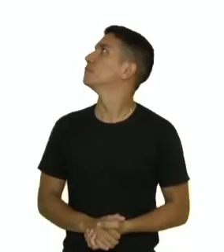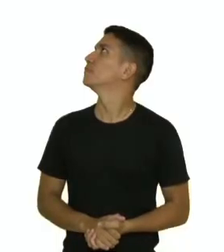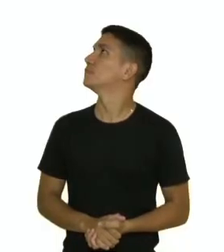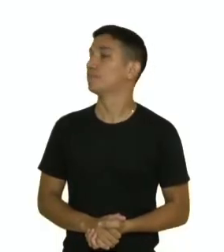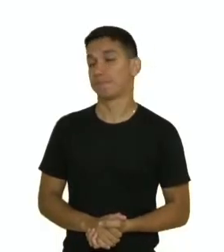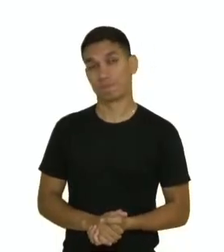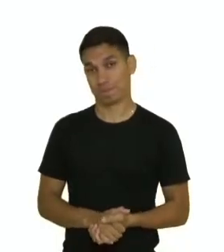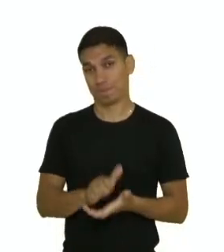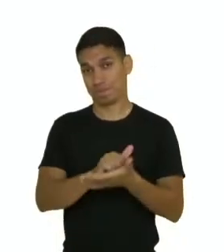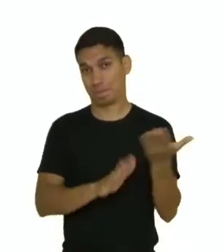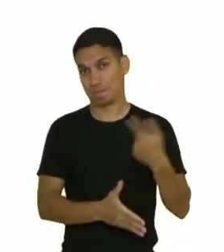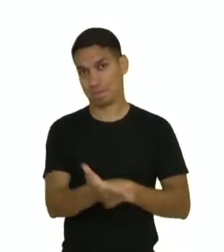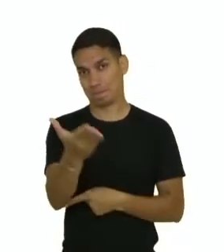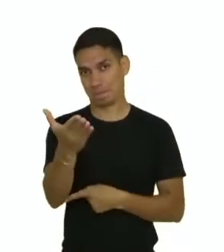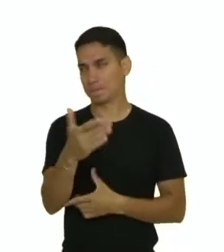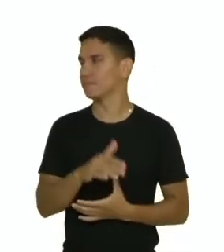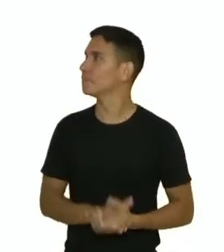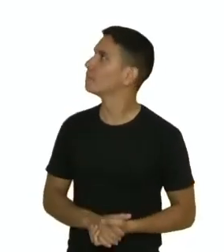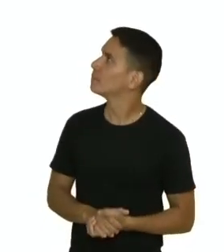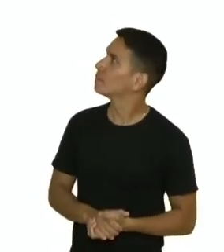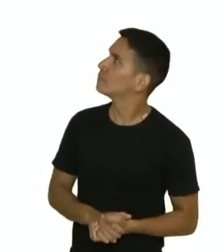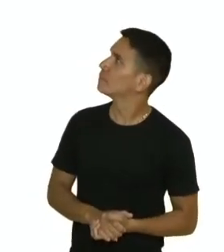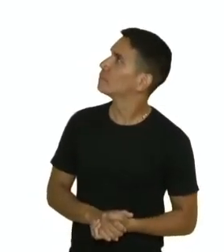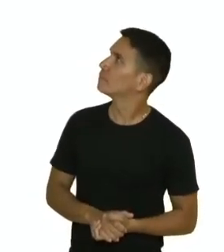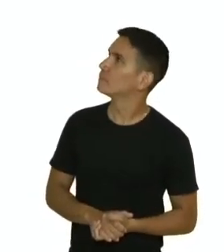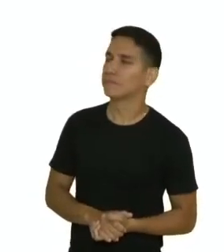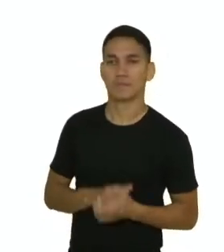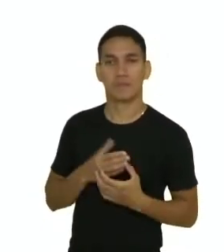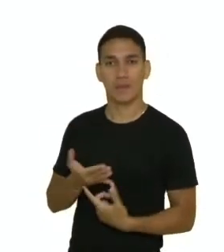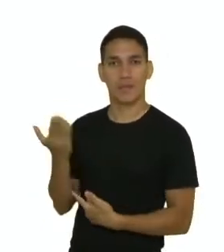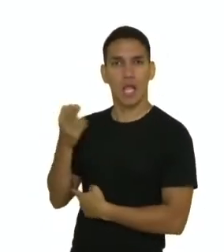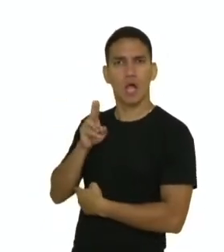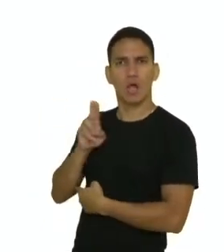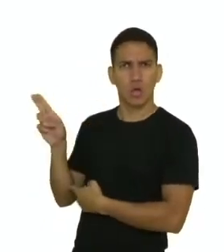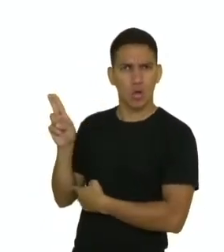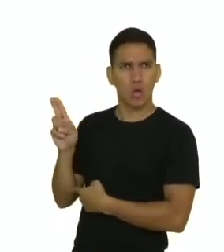Uma questão para vocês aí. Sapere